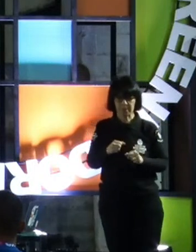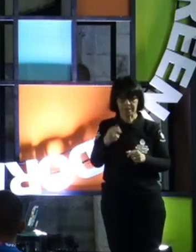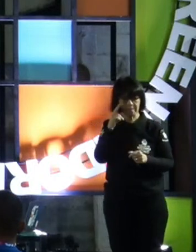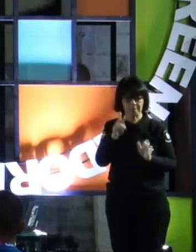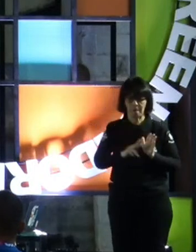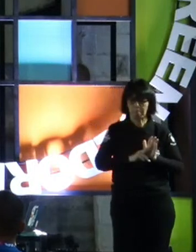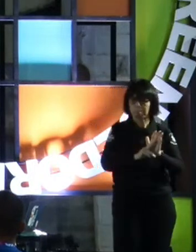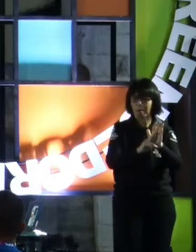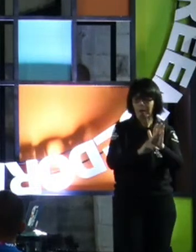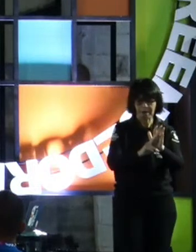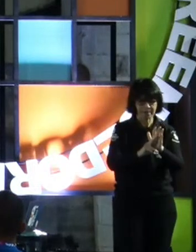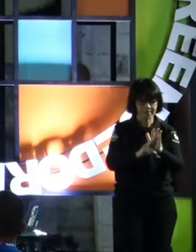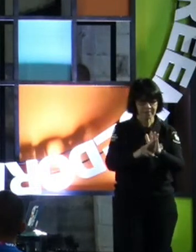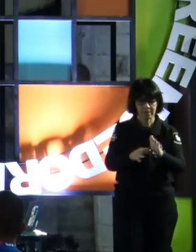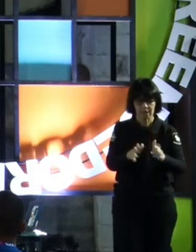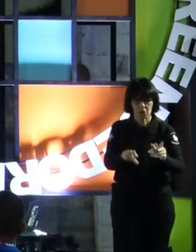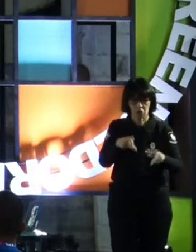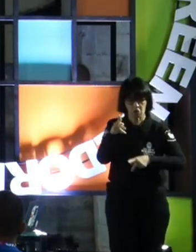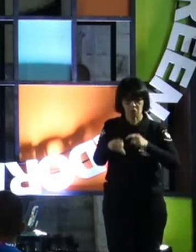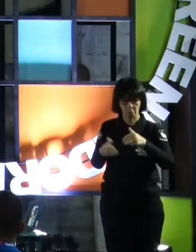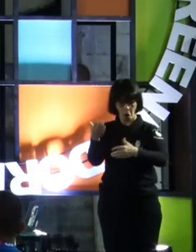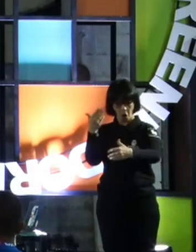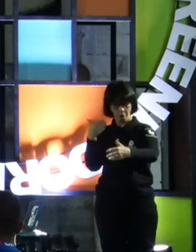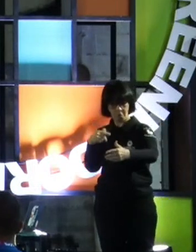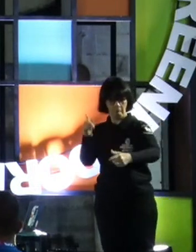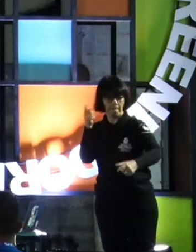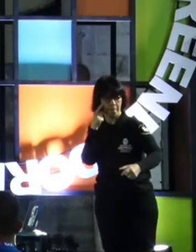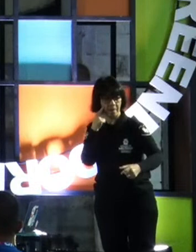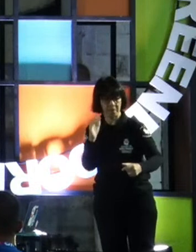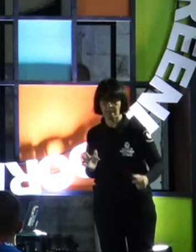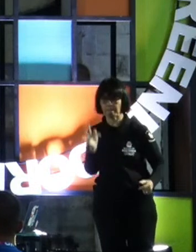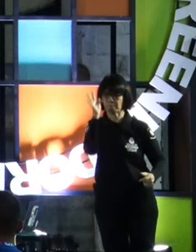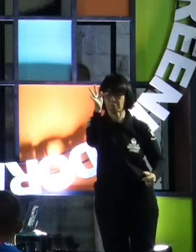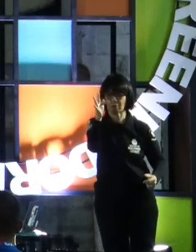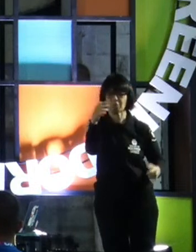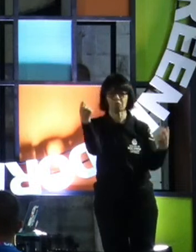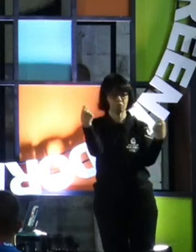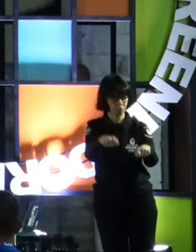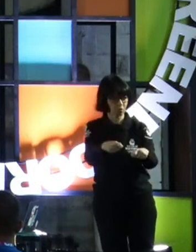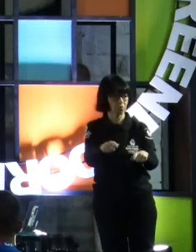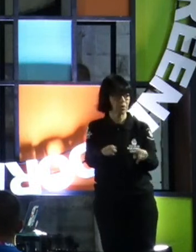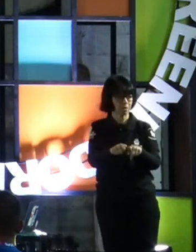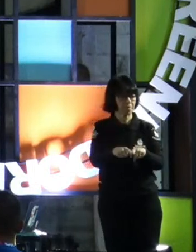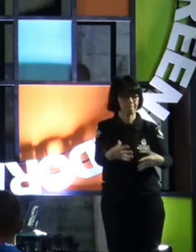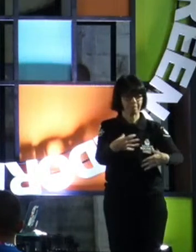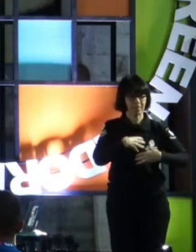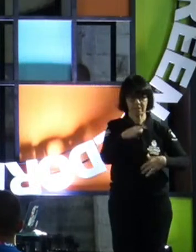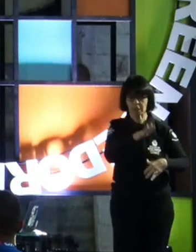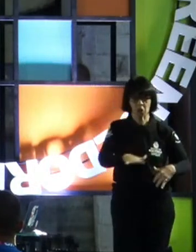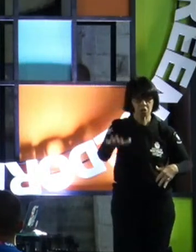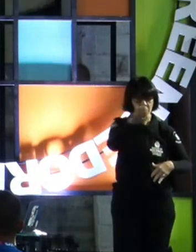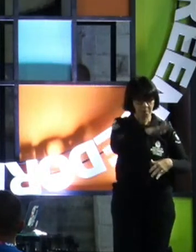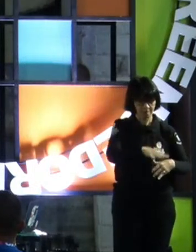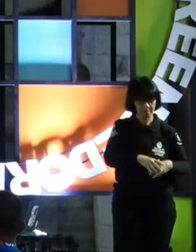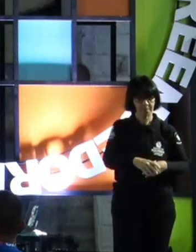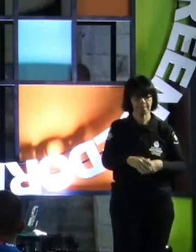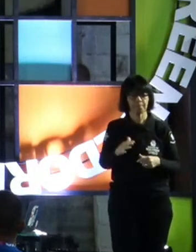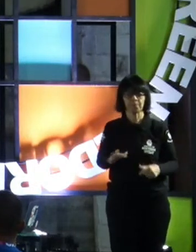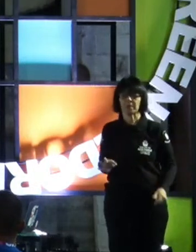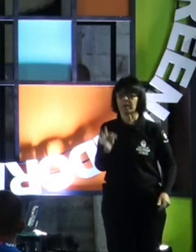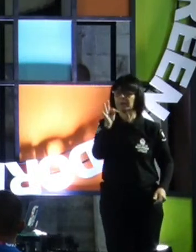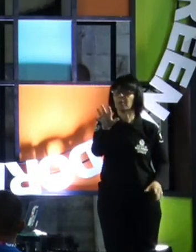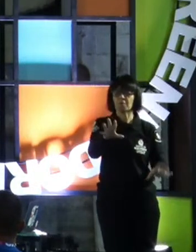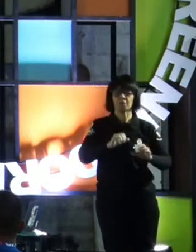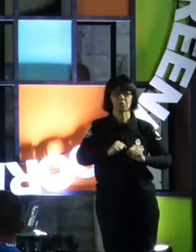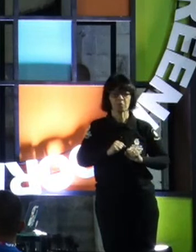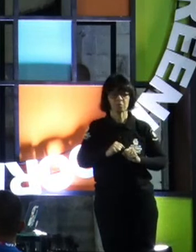referências dos povos originários para pensar num futuro possível e que faça sentido para todo mundo. O futuro ele vem